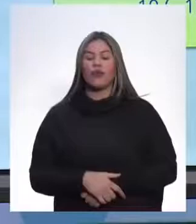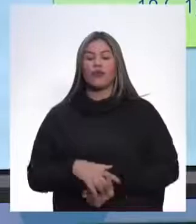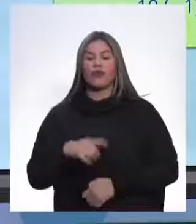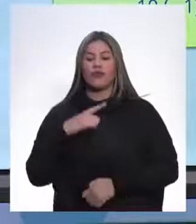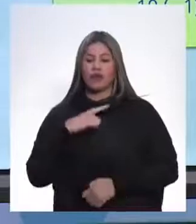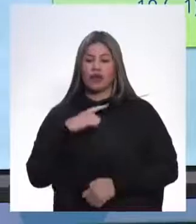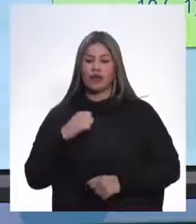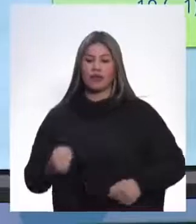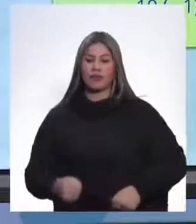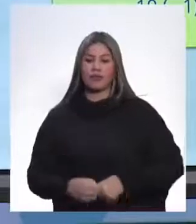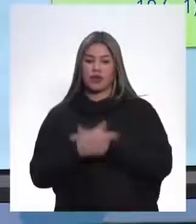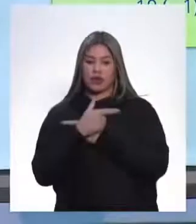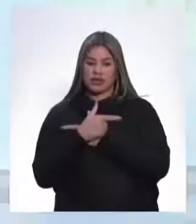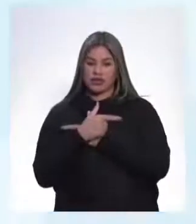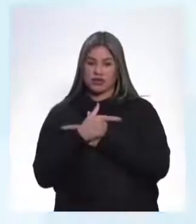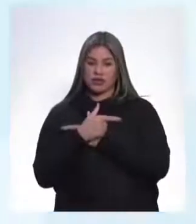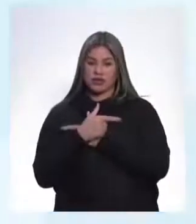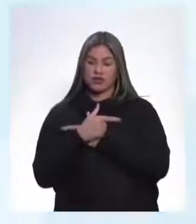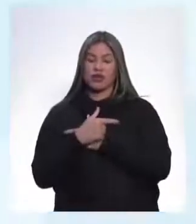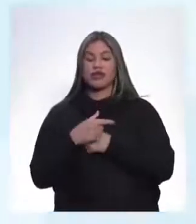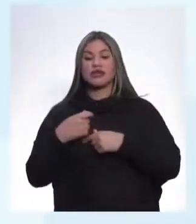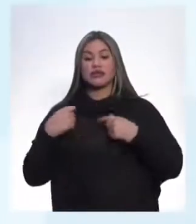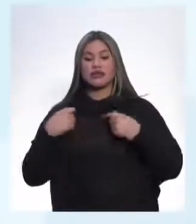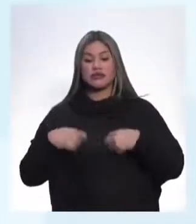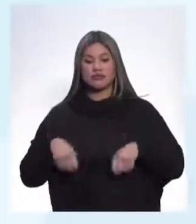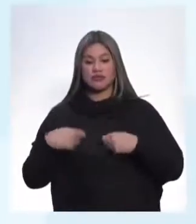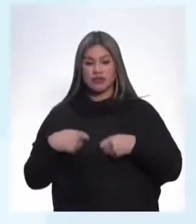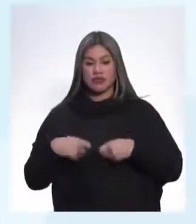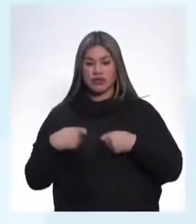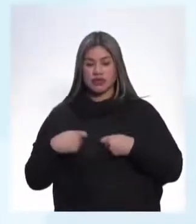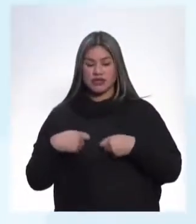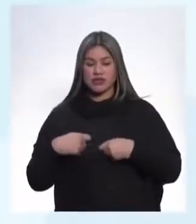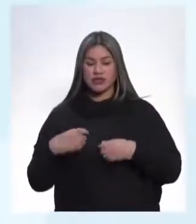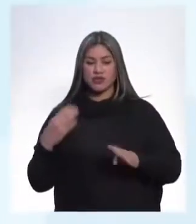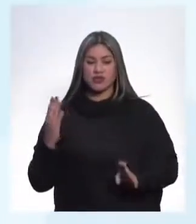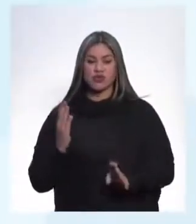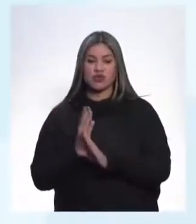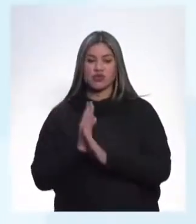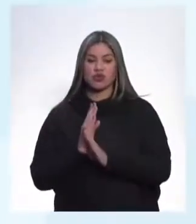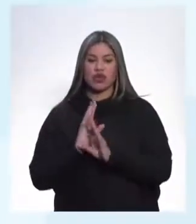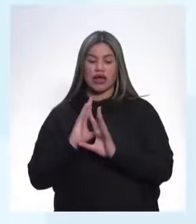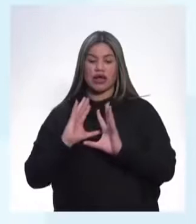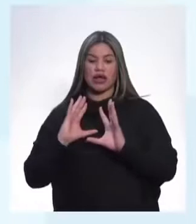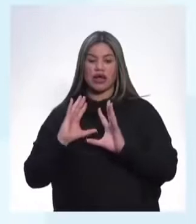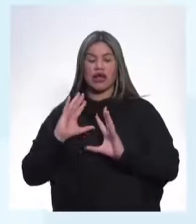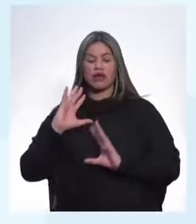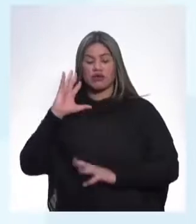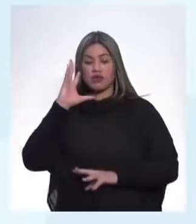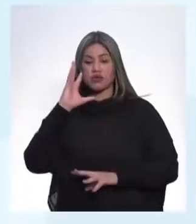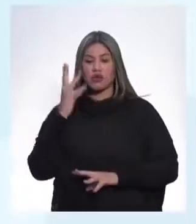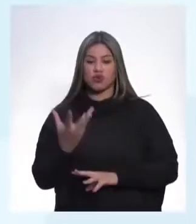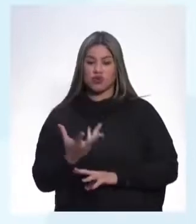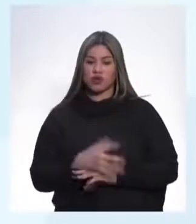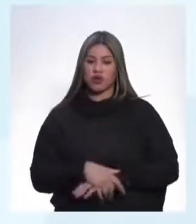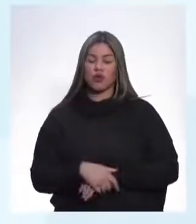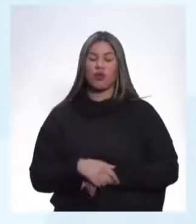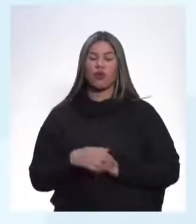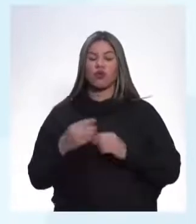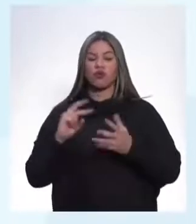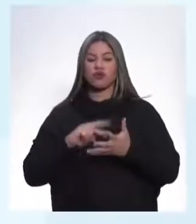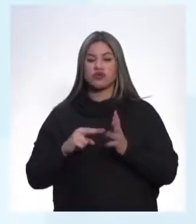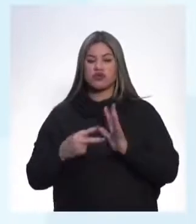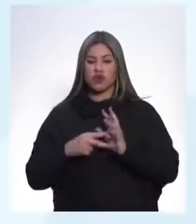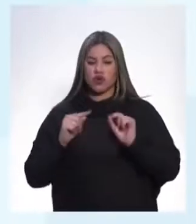uma equação e eu quero achar a solução dessa equação. Ou seja, os valores